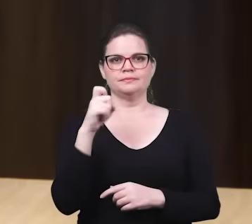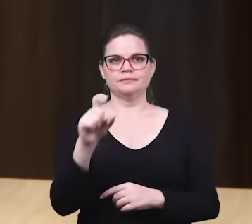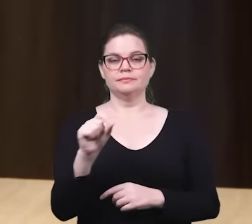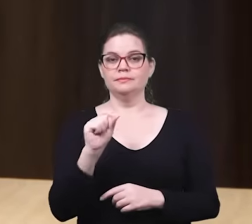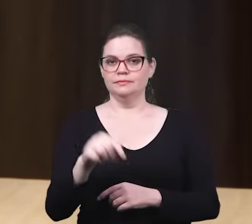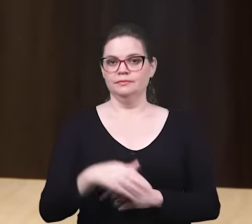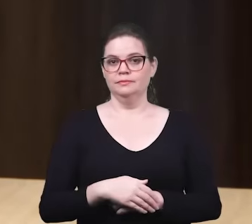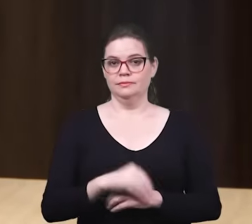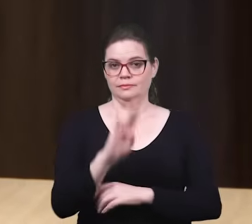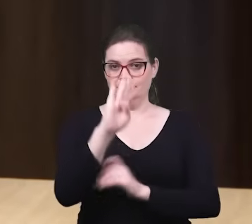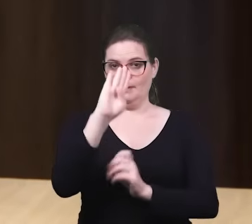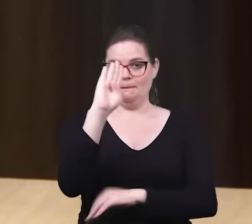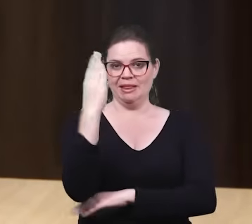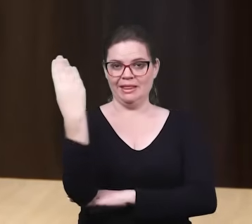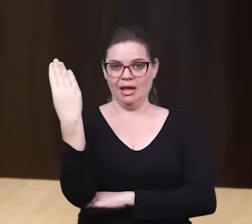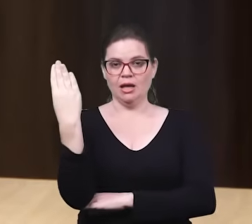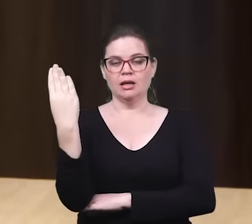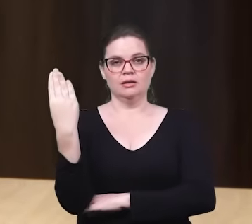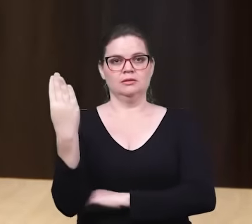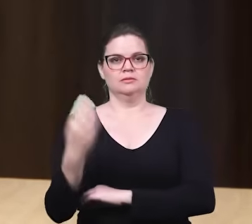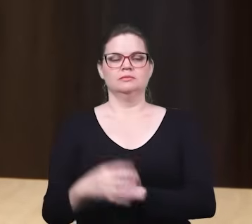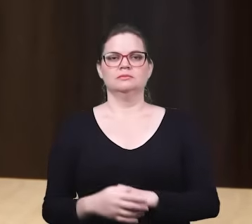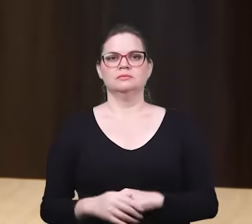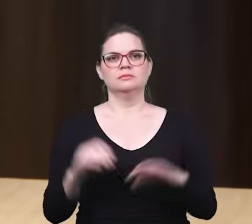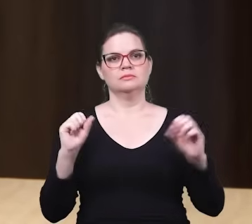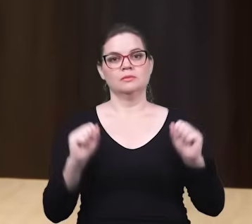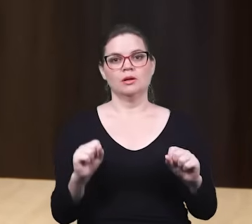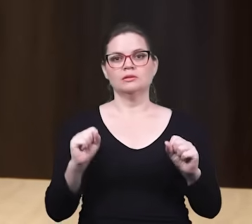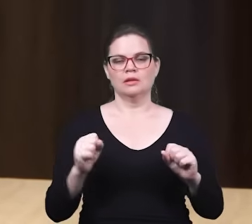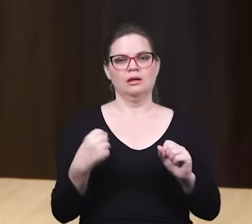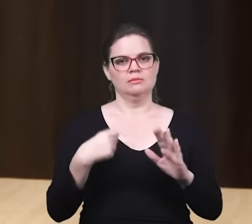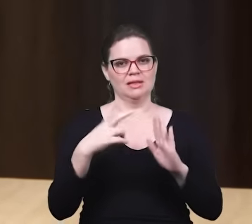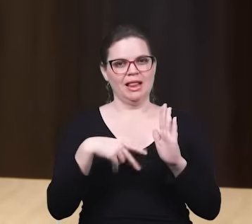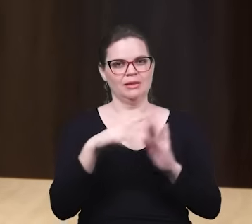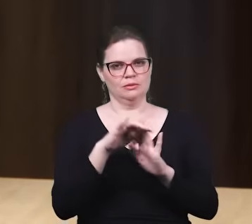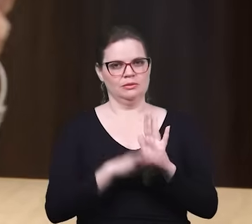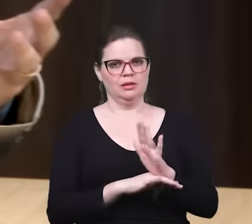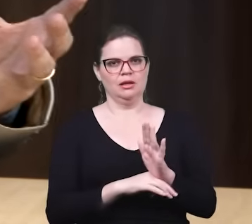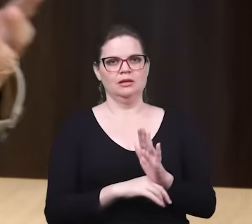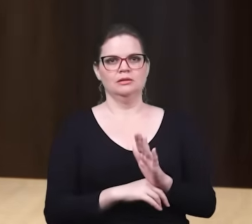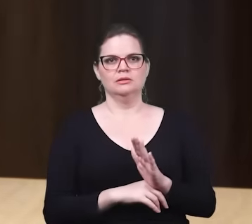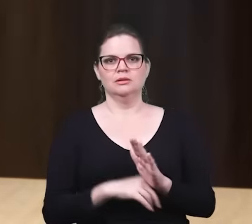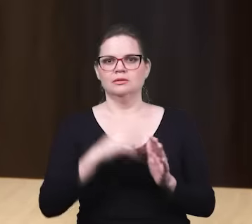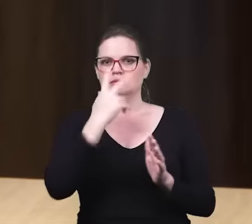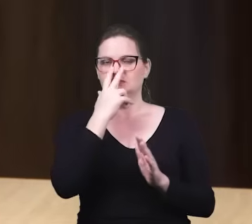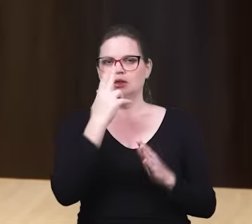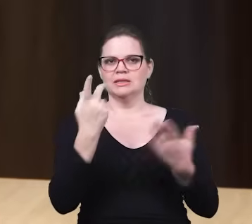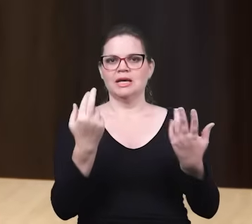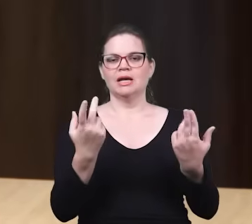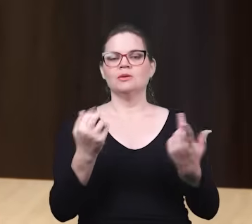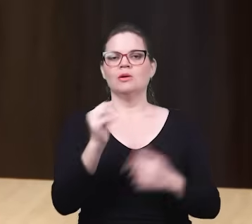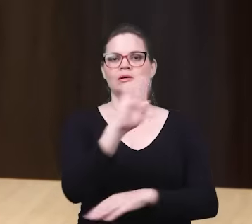esse lenho, a gente pode concluir no texto, né, pastor Leonardo, que ele absorveu